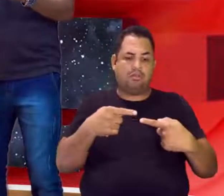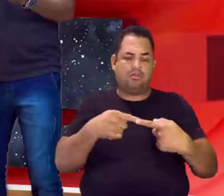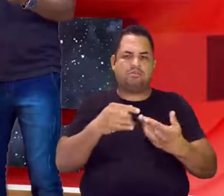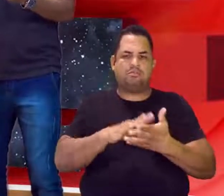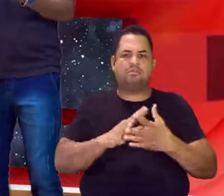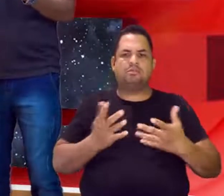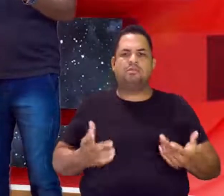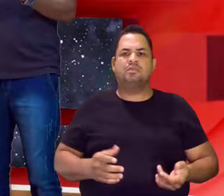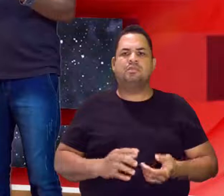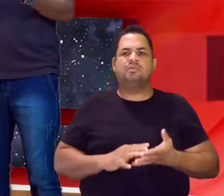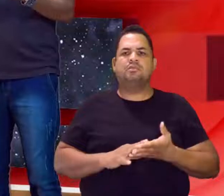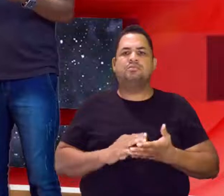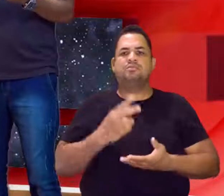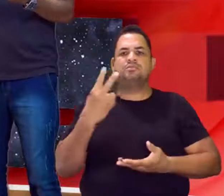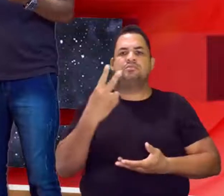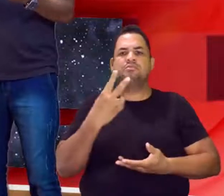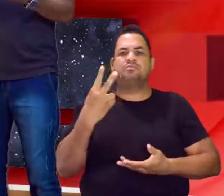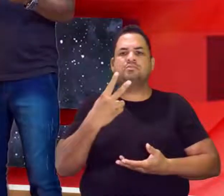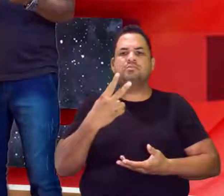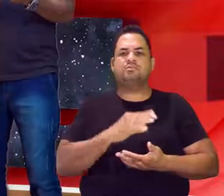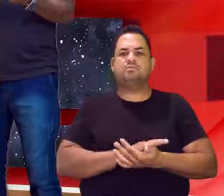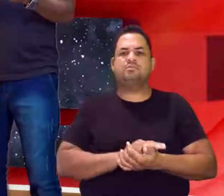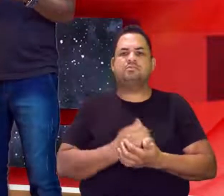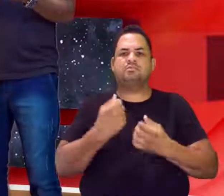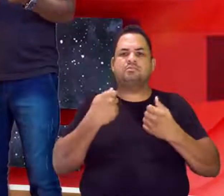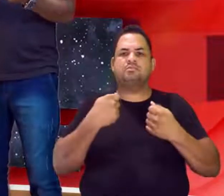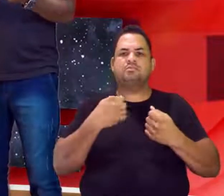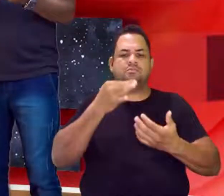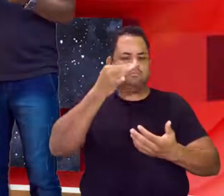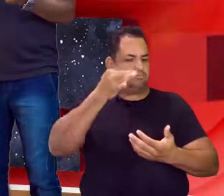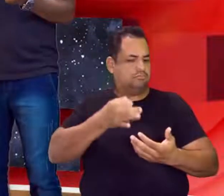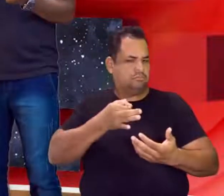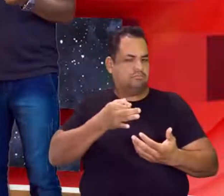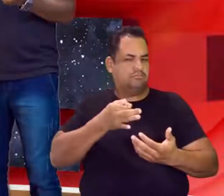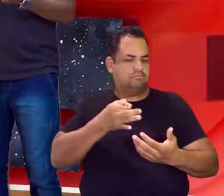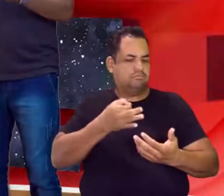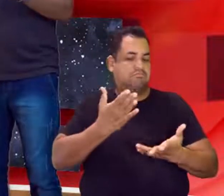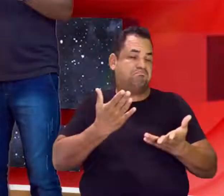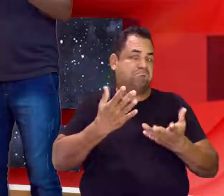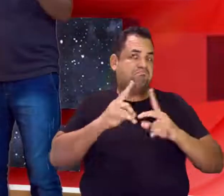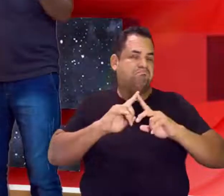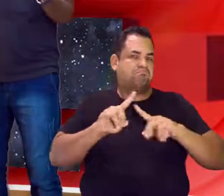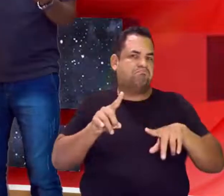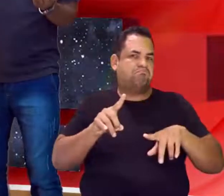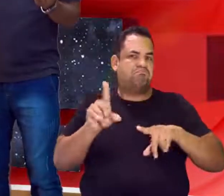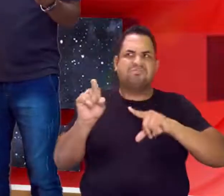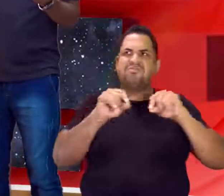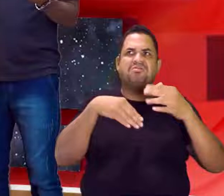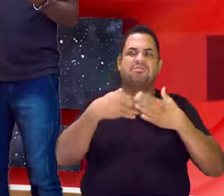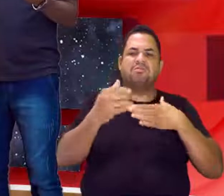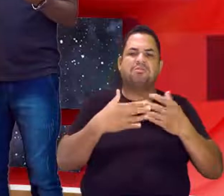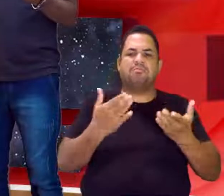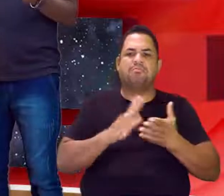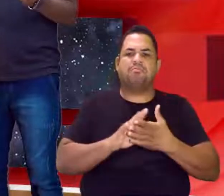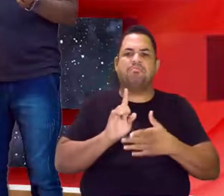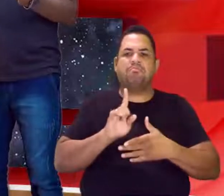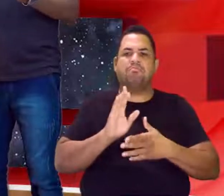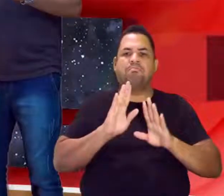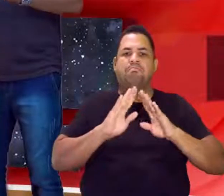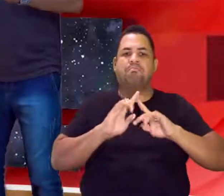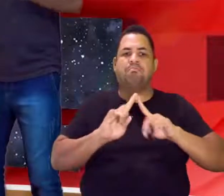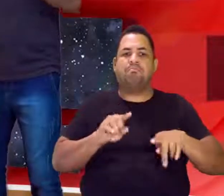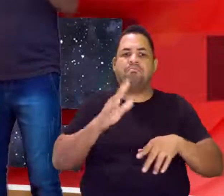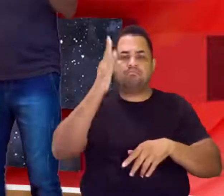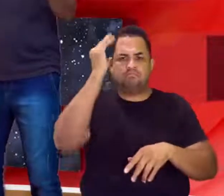são distratores. E segundo ponto, você pode até acertar chutando, mas eles sabem. Porque